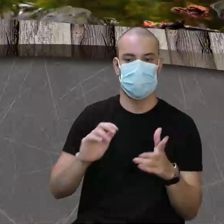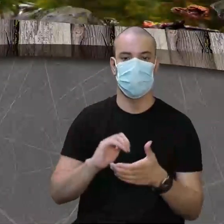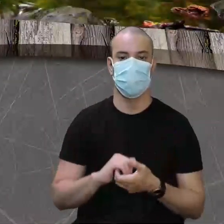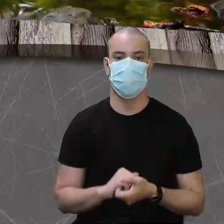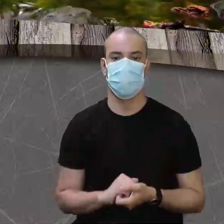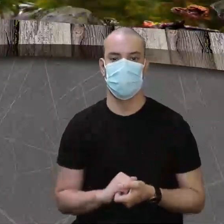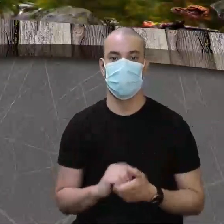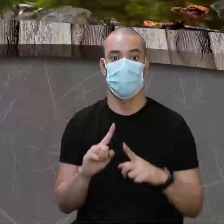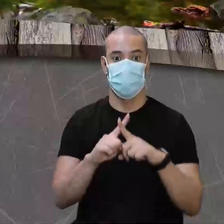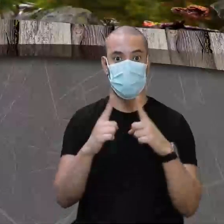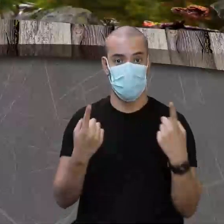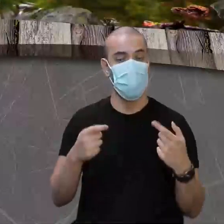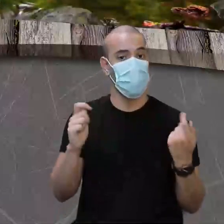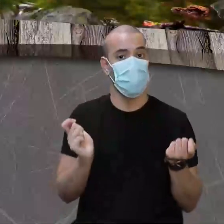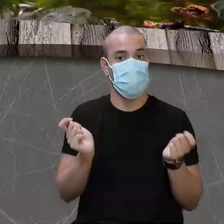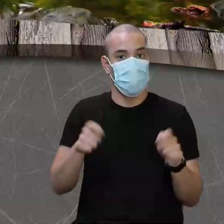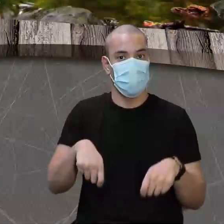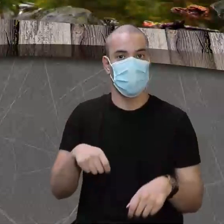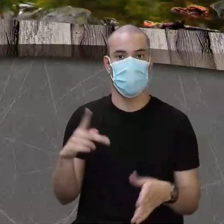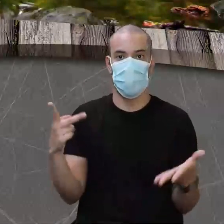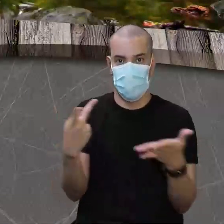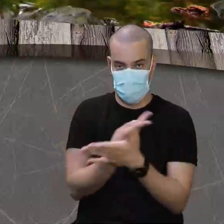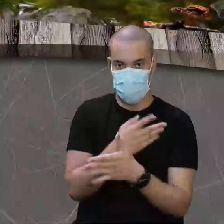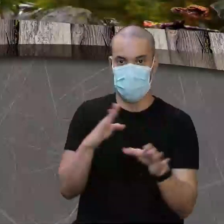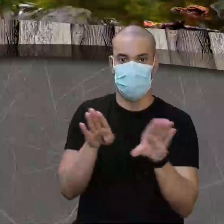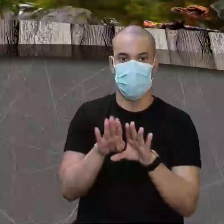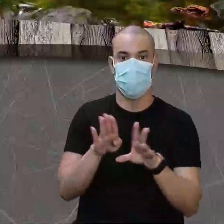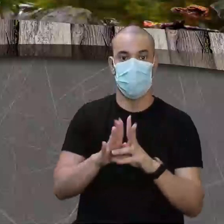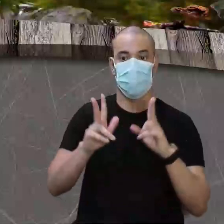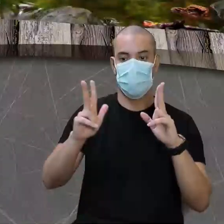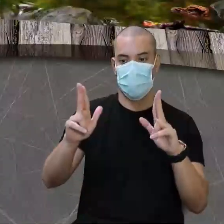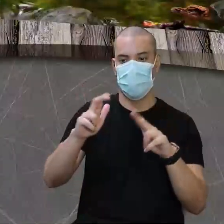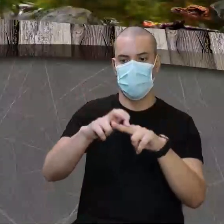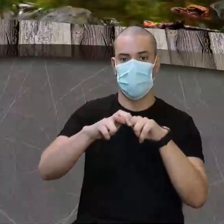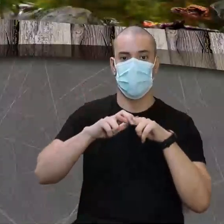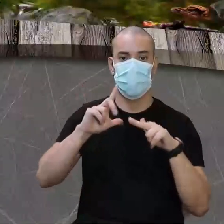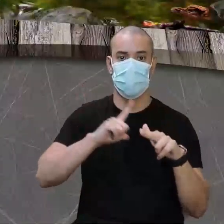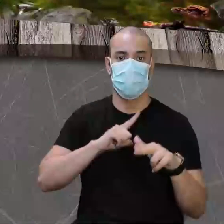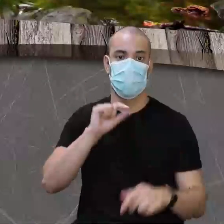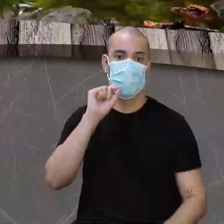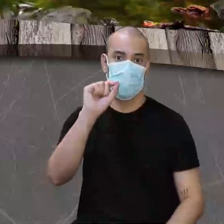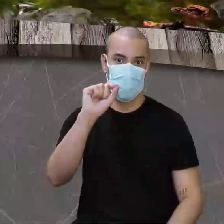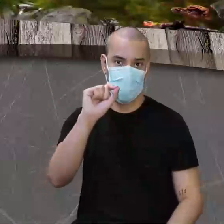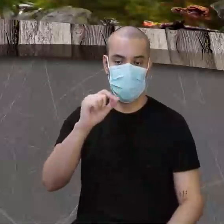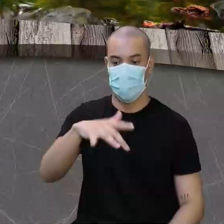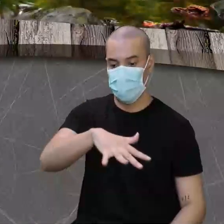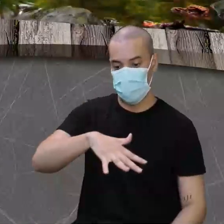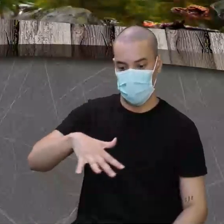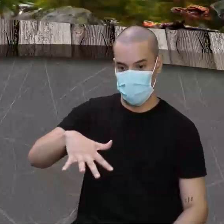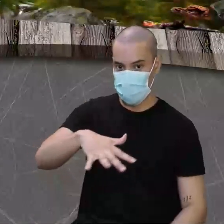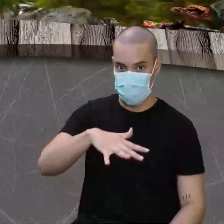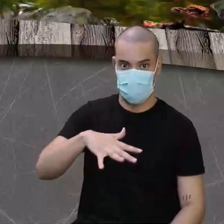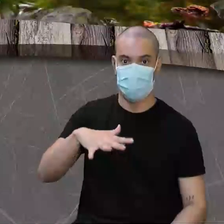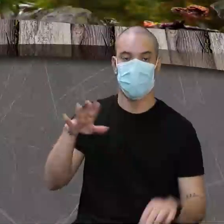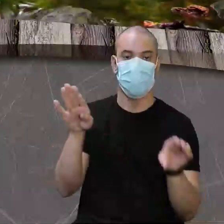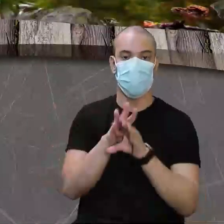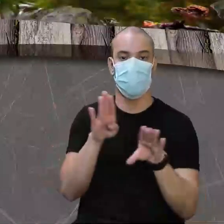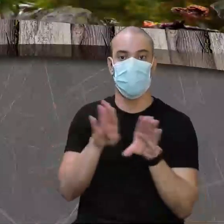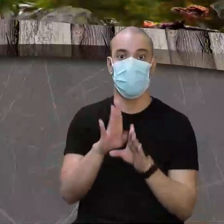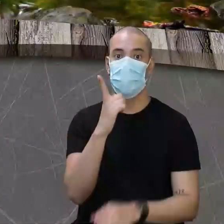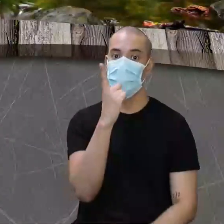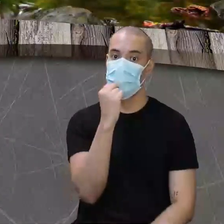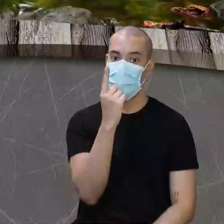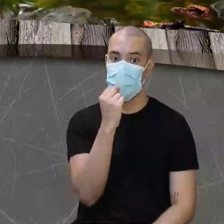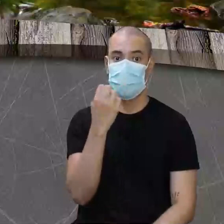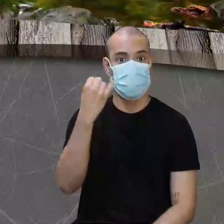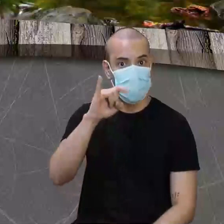tá? Mas pode acontecer também. Então, você pode ter essa cadeia alimentar no ambiente terrestre, no ambiente aquático.